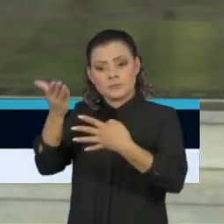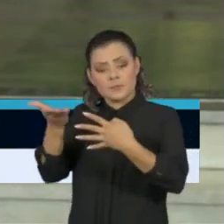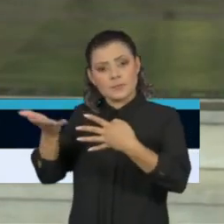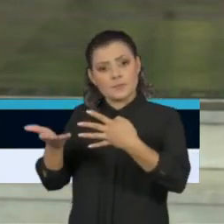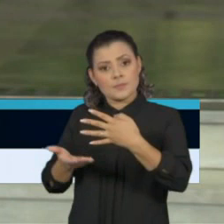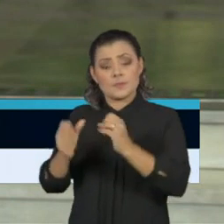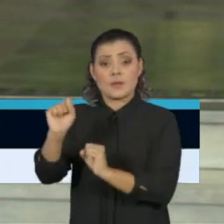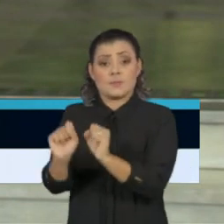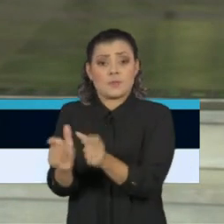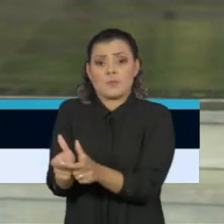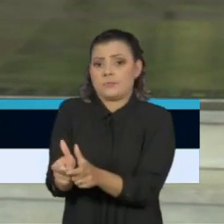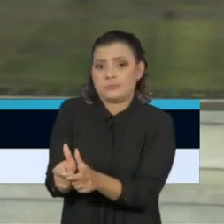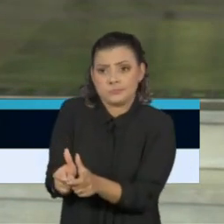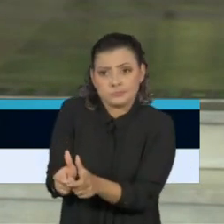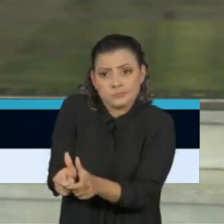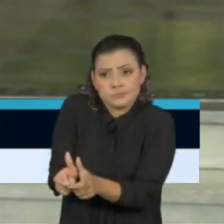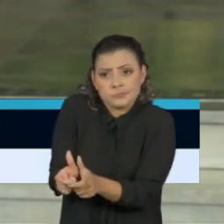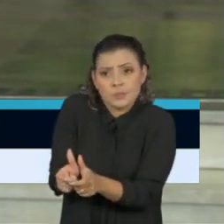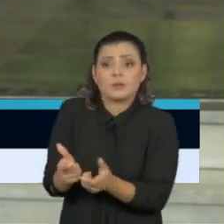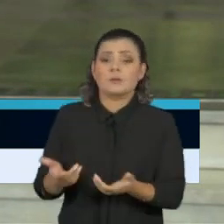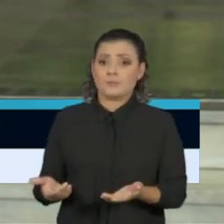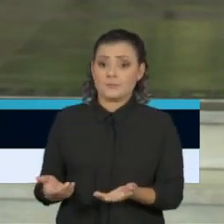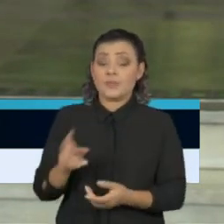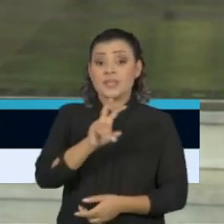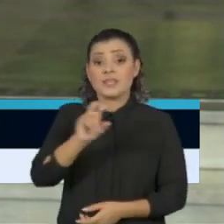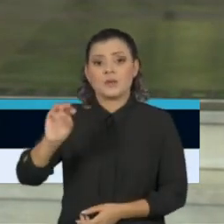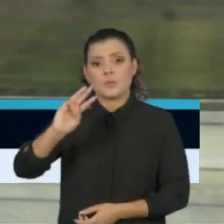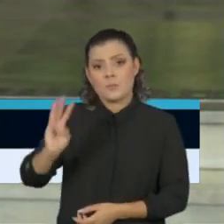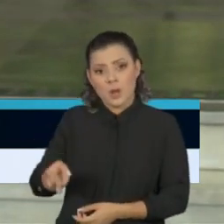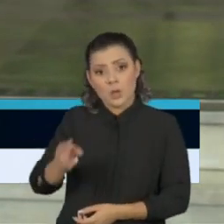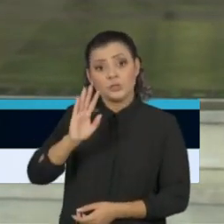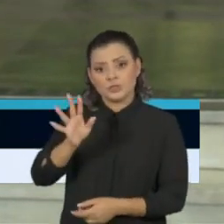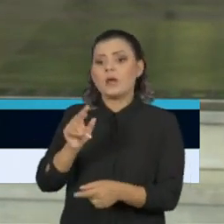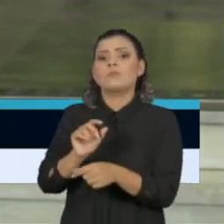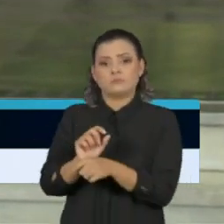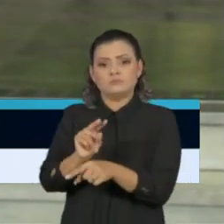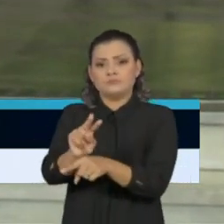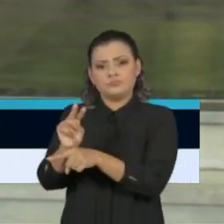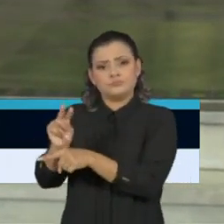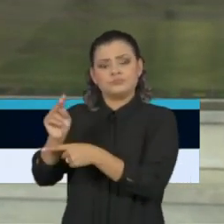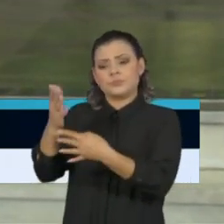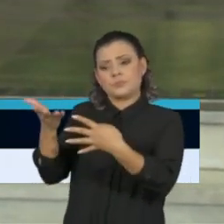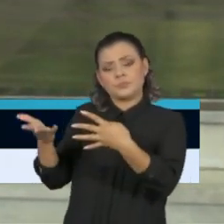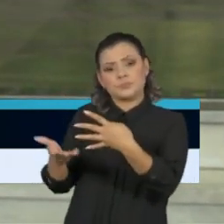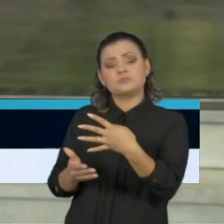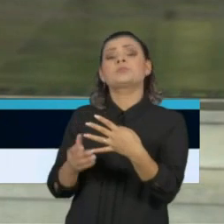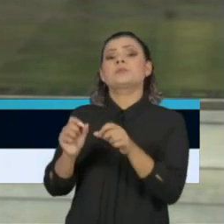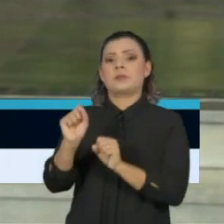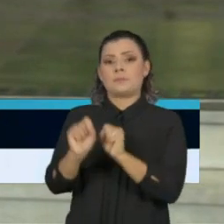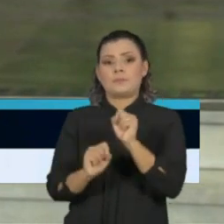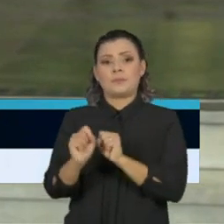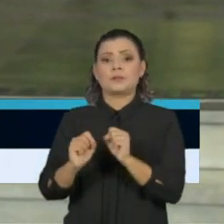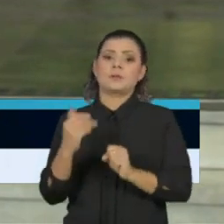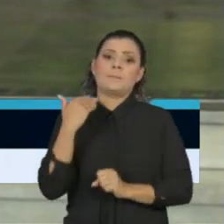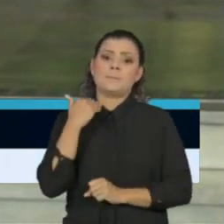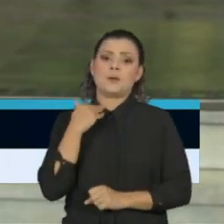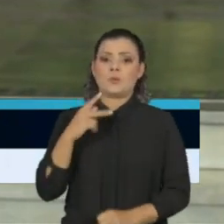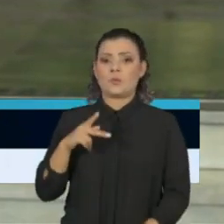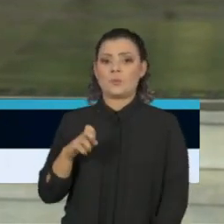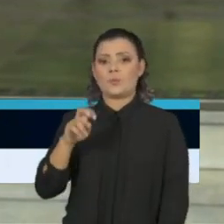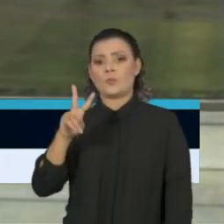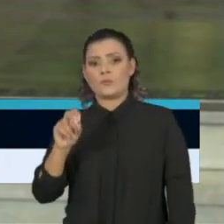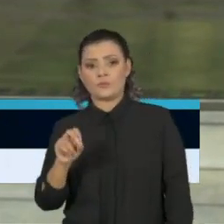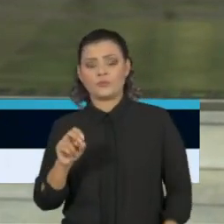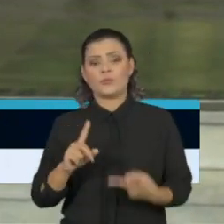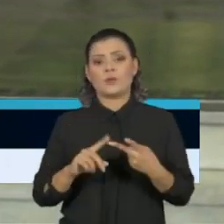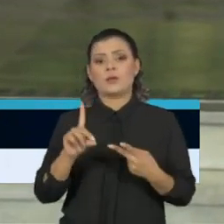pequenos empreendedores, sendo que 500 milhões já foram disponibilizados através da Desenvolve São Paulo e do Banco do Povo. O governo